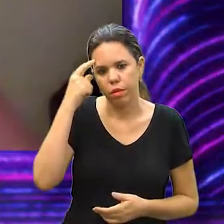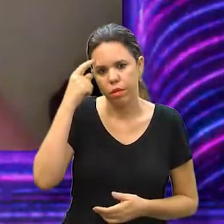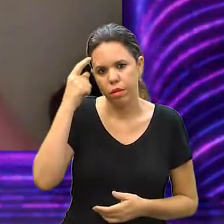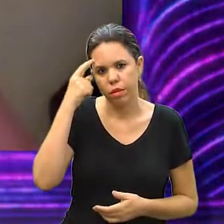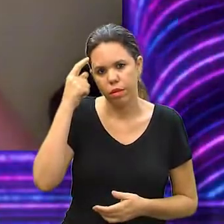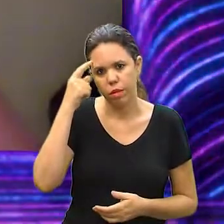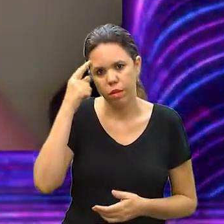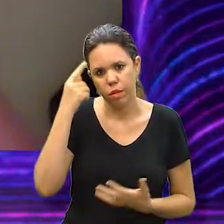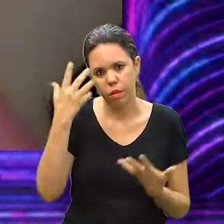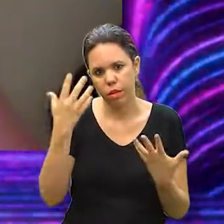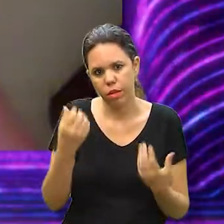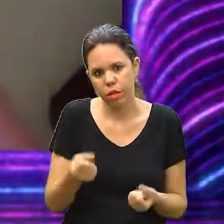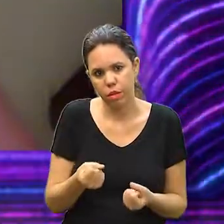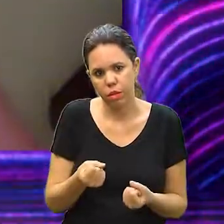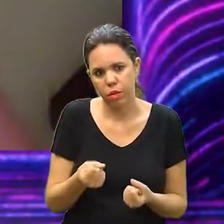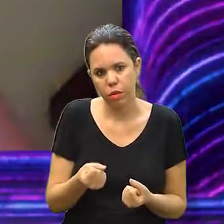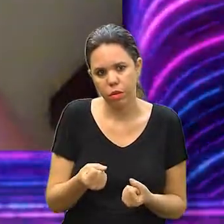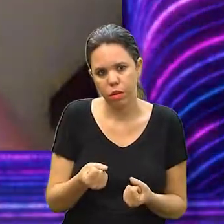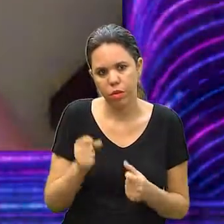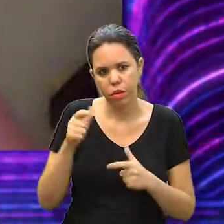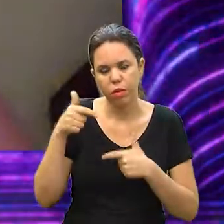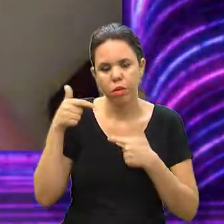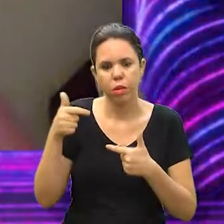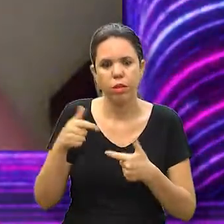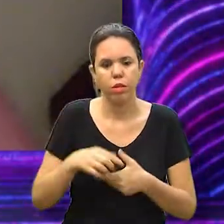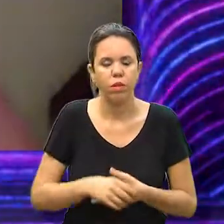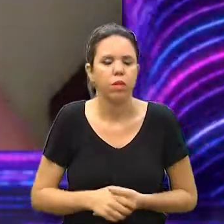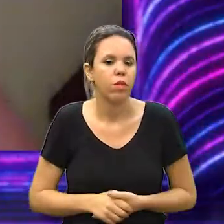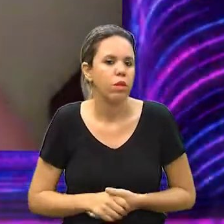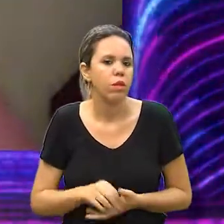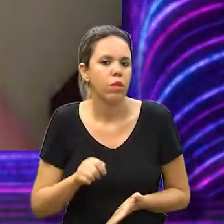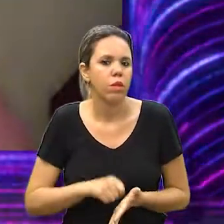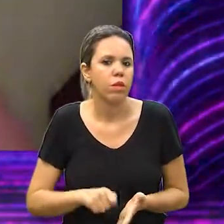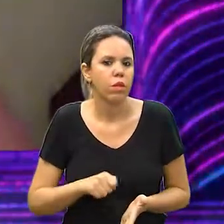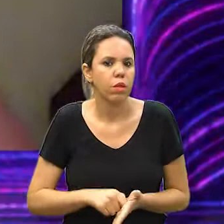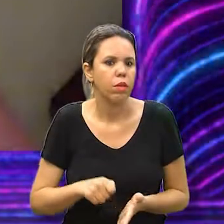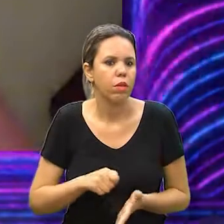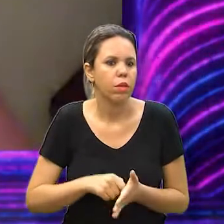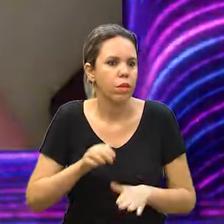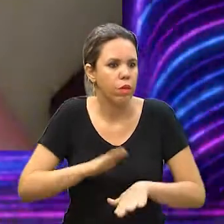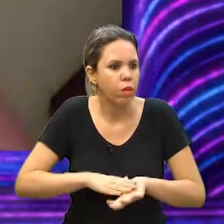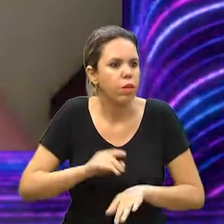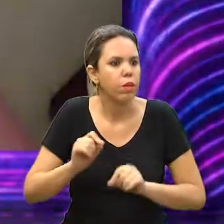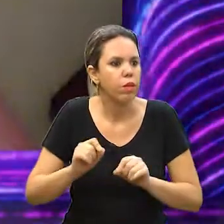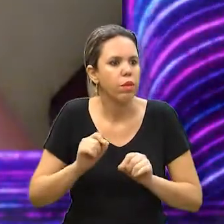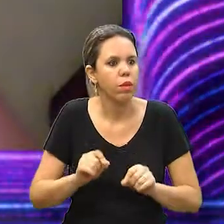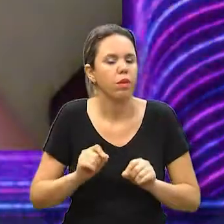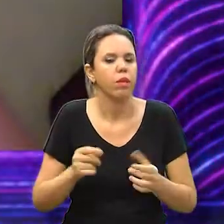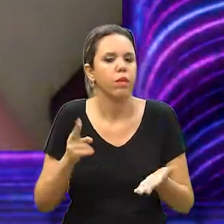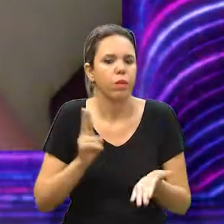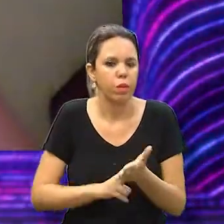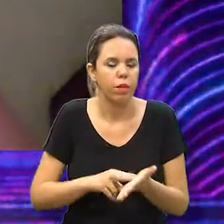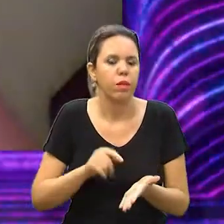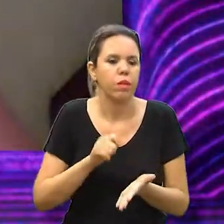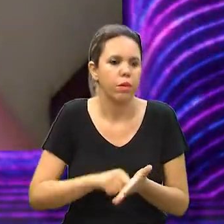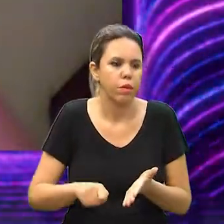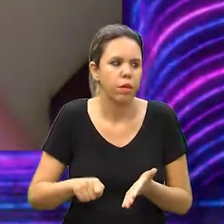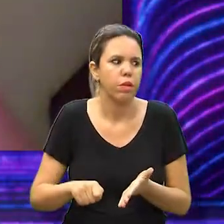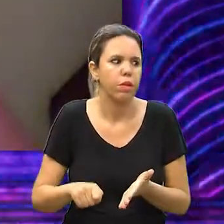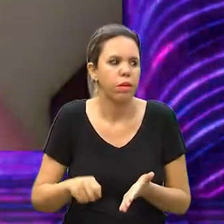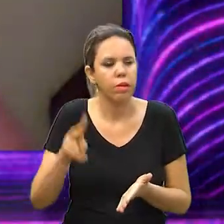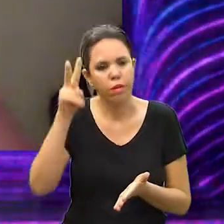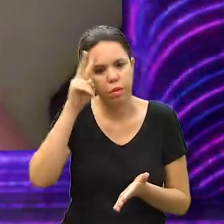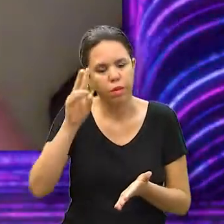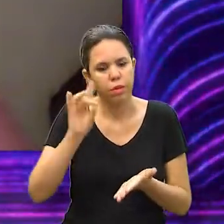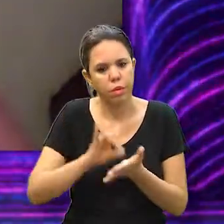pensamos em assumir um personagem e escrever para a autora, através de cartas, como é na